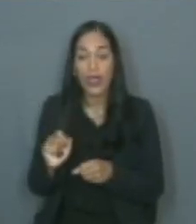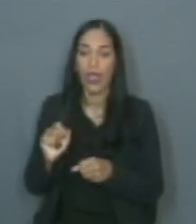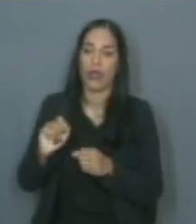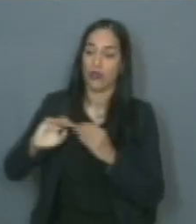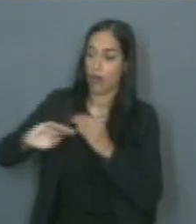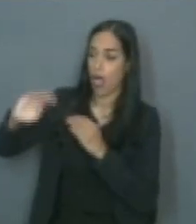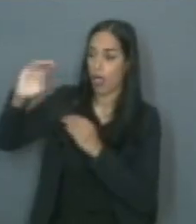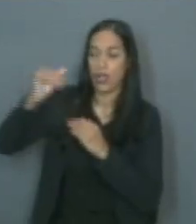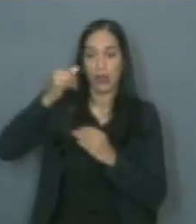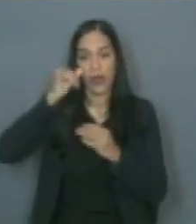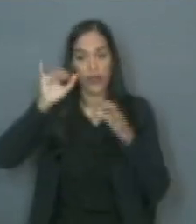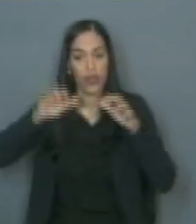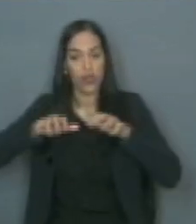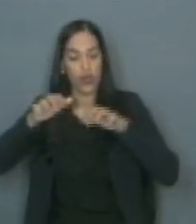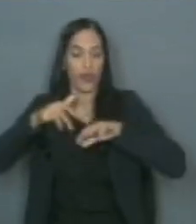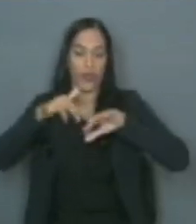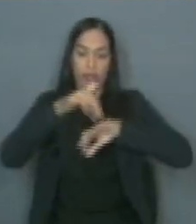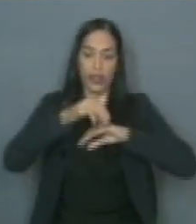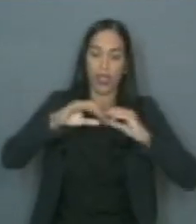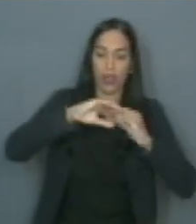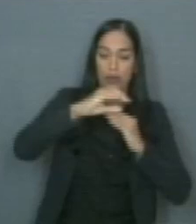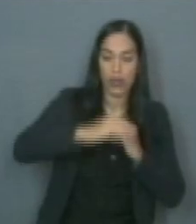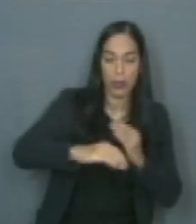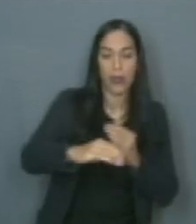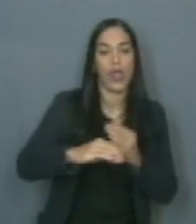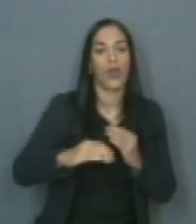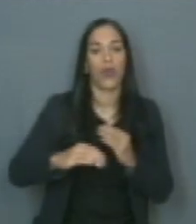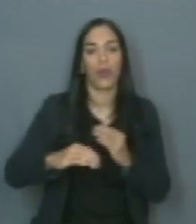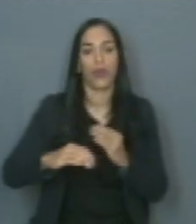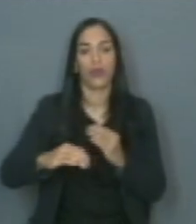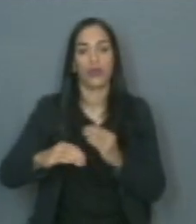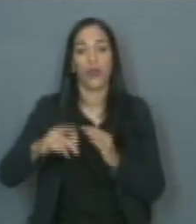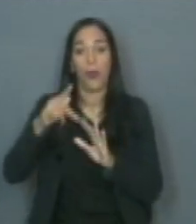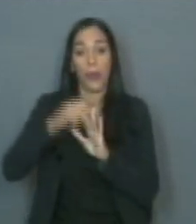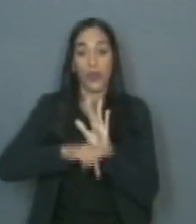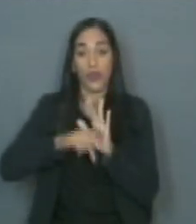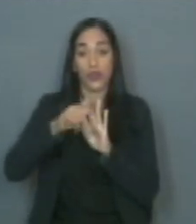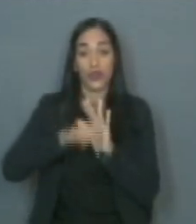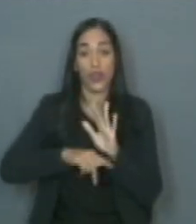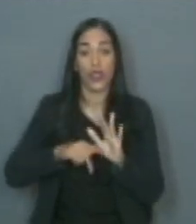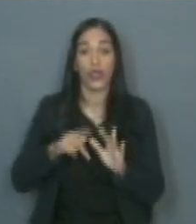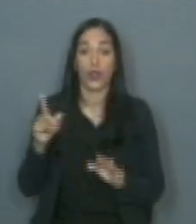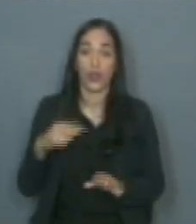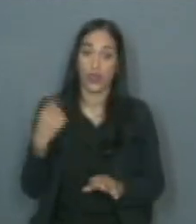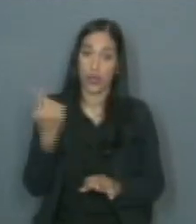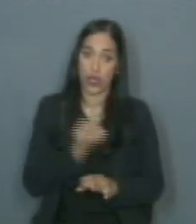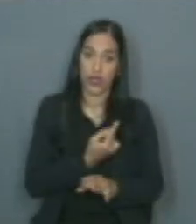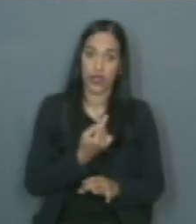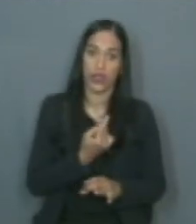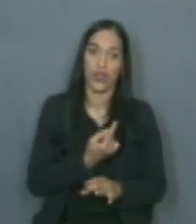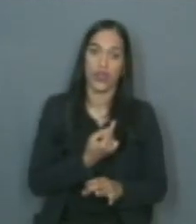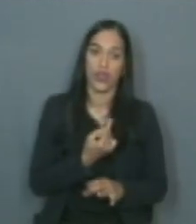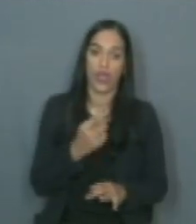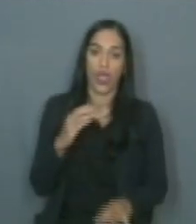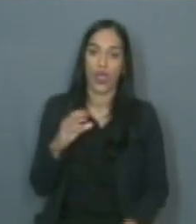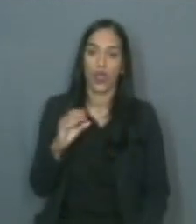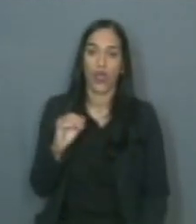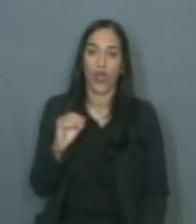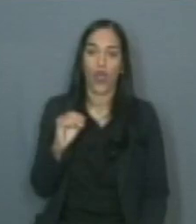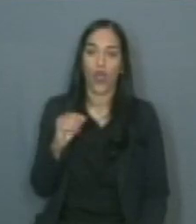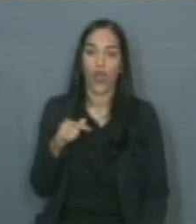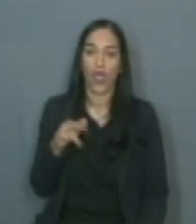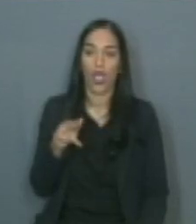contenção de chuva. Canaleta, escadaria, corrimão, barreira. O projeto que a gente realiza, que a gente chama que é a Coqueluche,